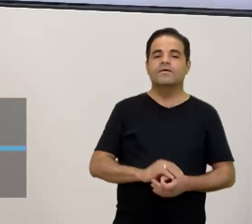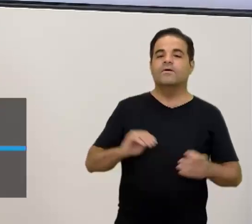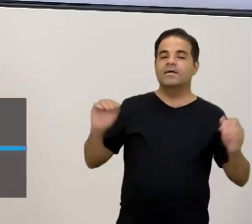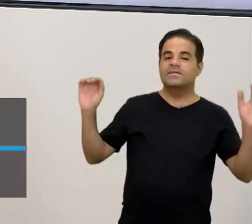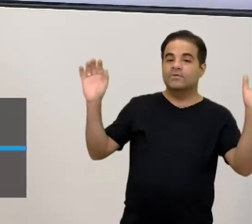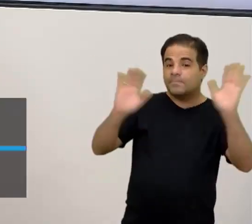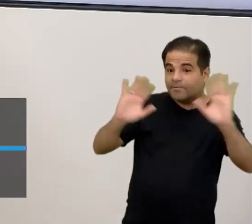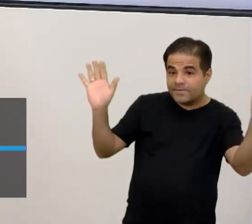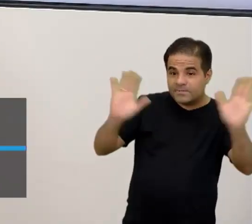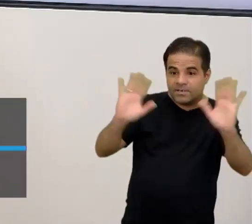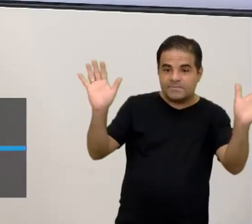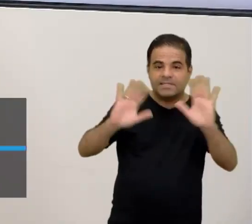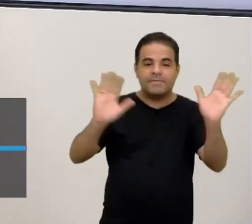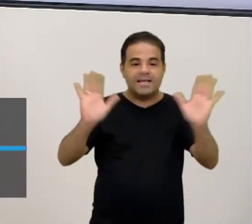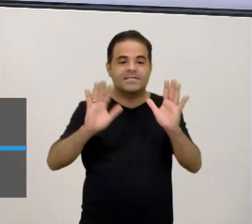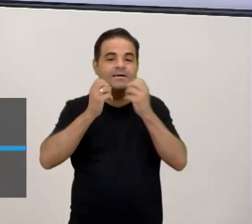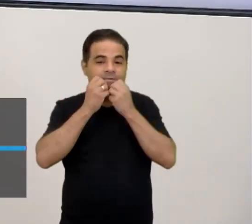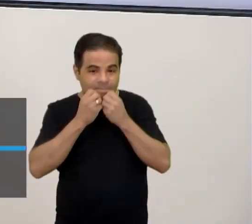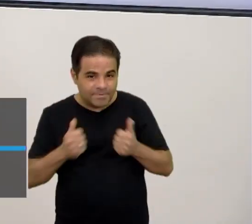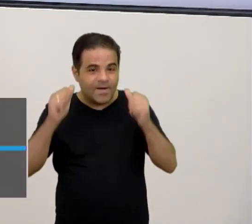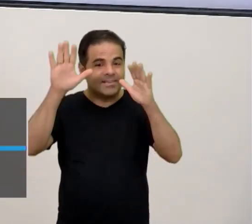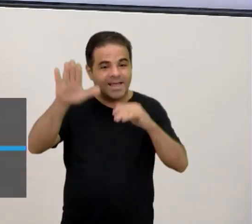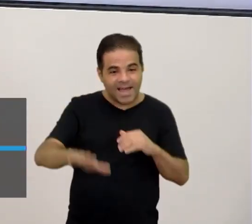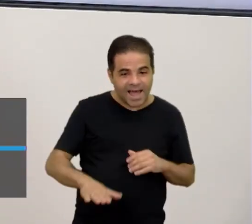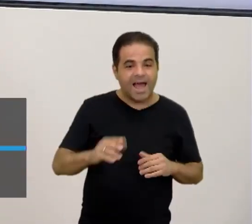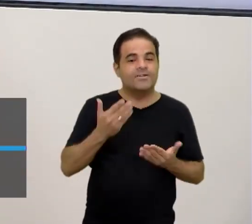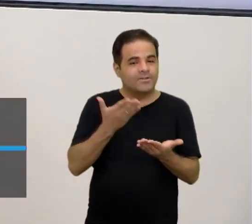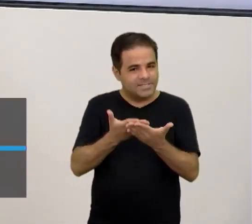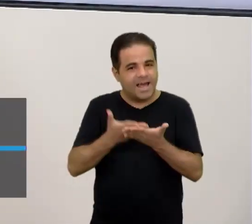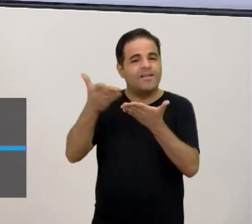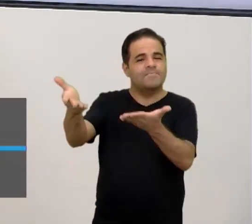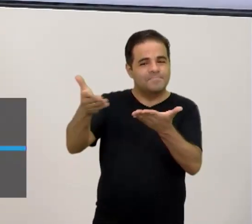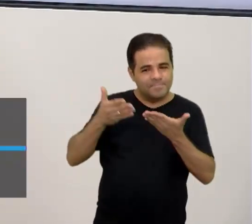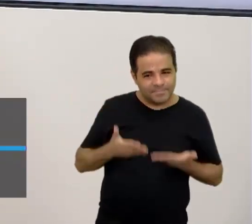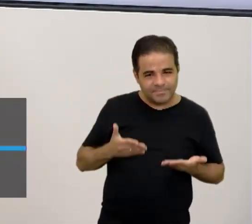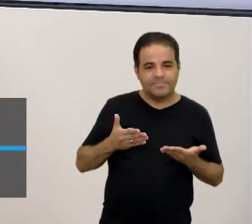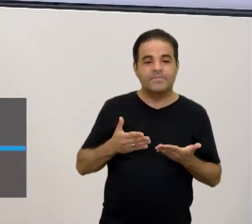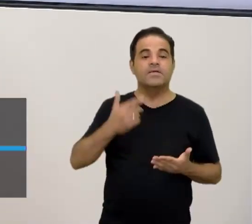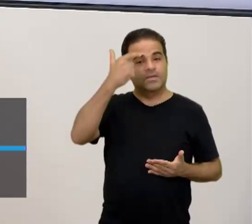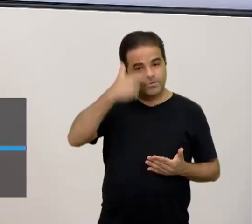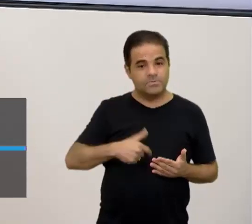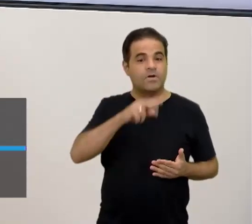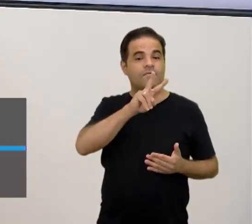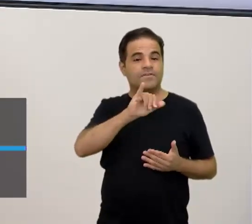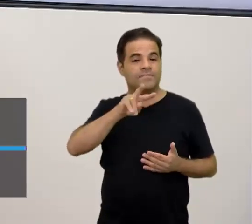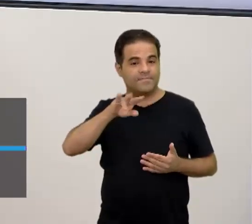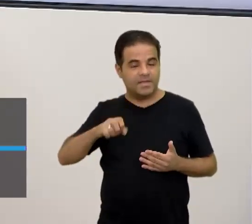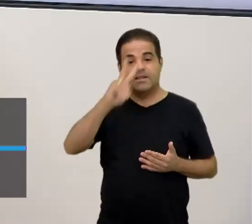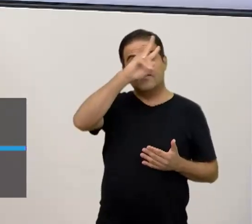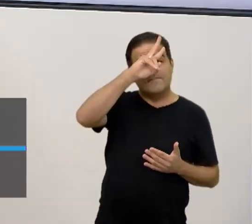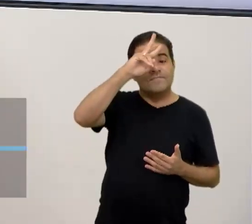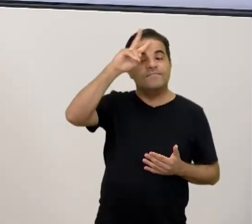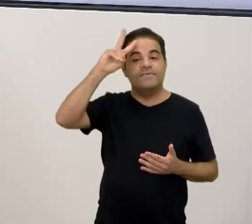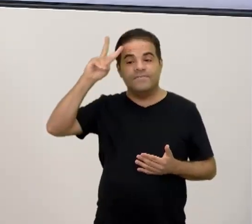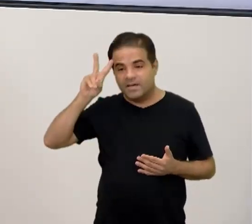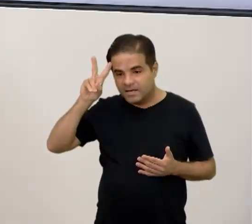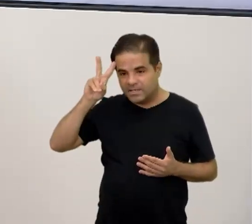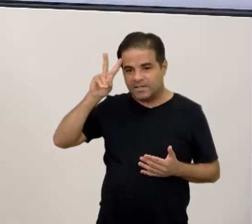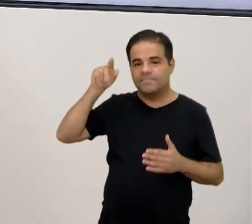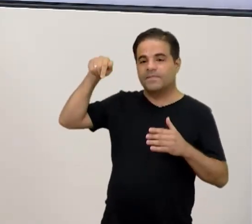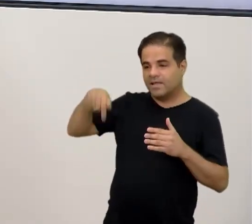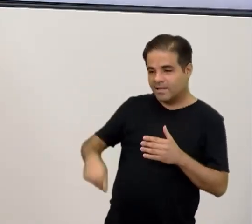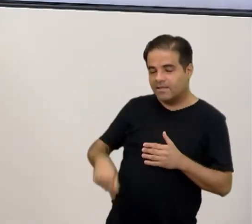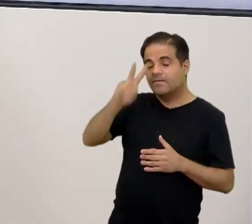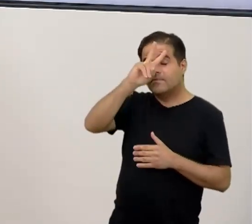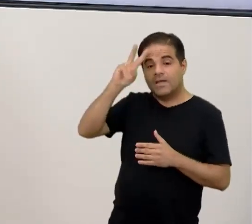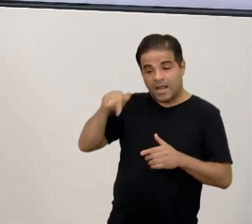Oi, gente, boa tarde. Vem chegando aqui para nossa aula. Sejam todos bem-vindos. Eu sou Viviane, professora de matemática de vocês aqui no Centro